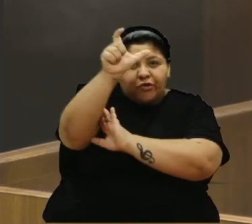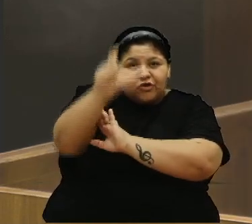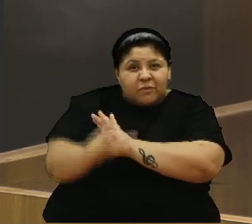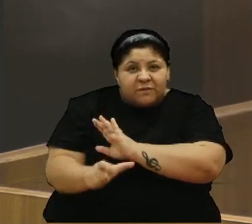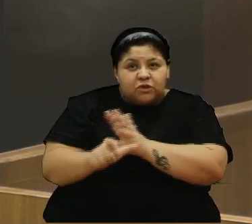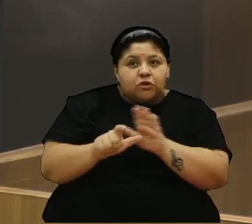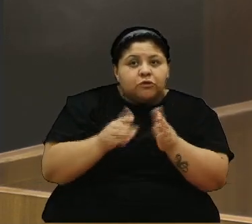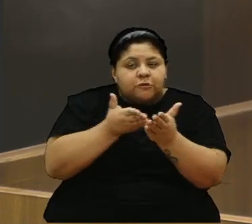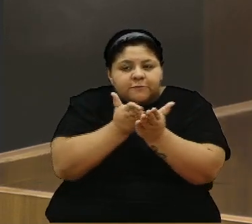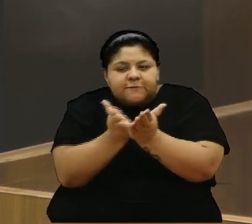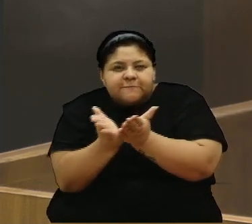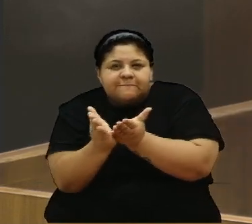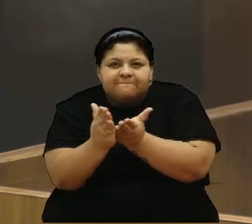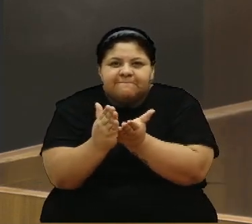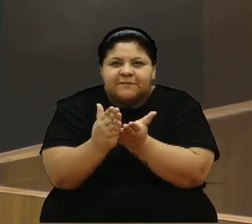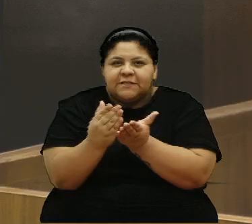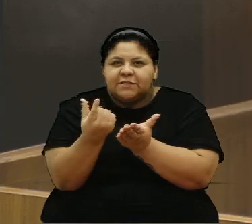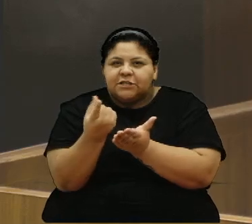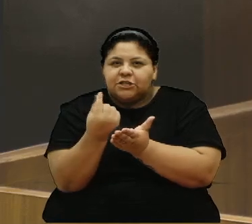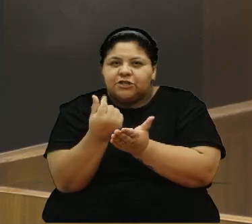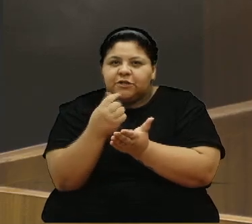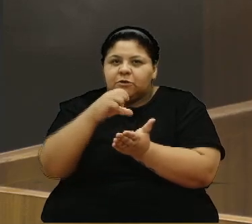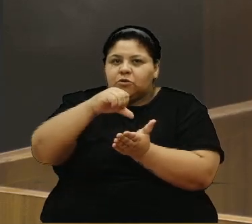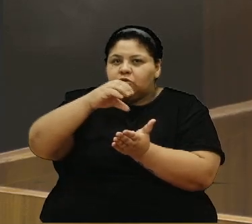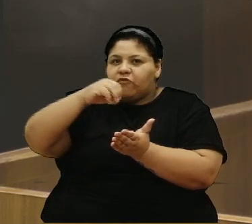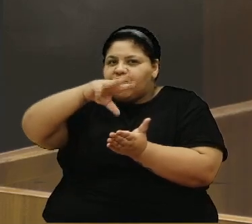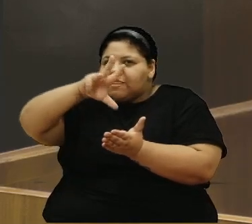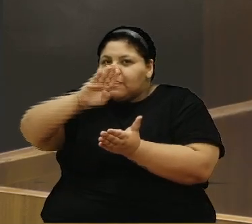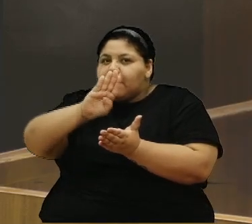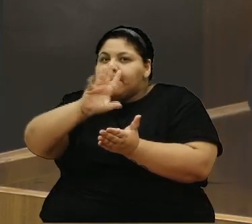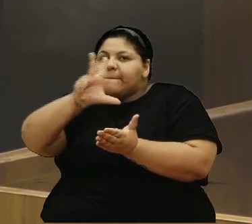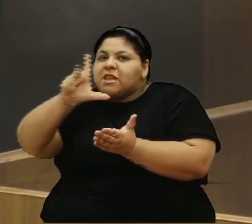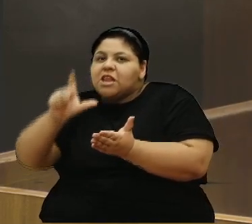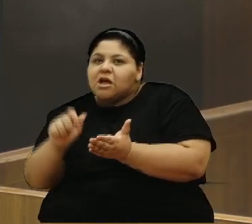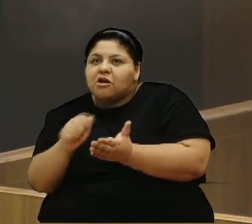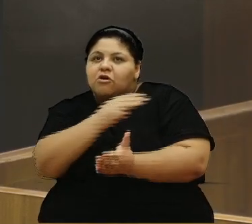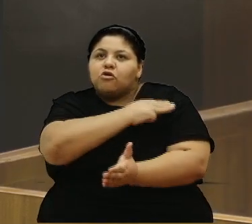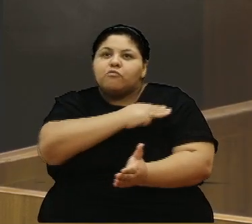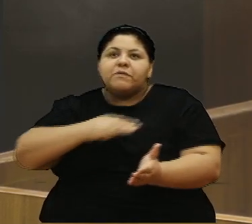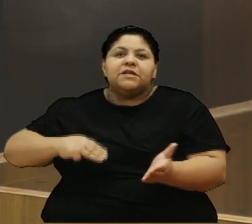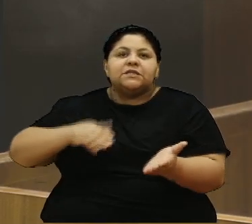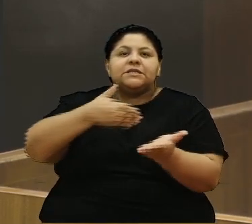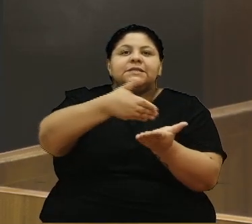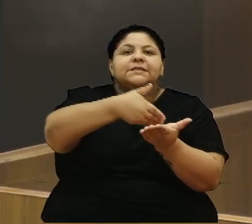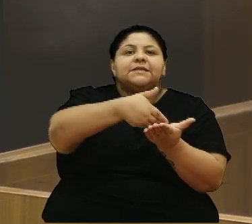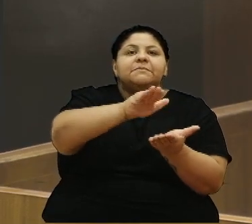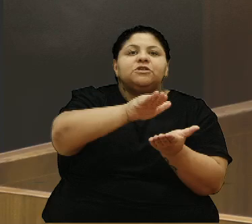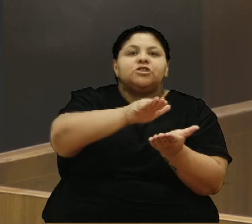desvia 90 bilhões de reais, um ministro é demitido.